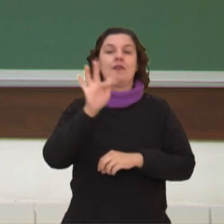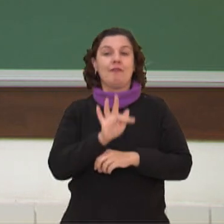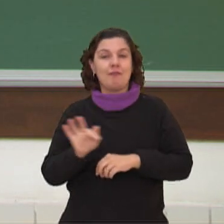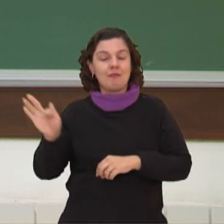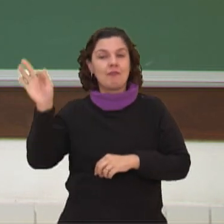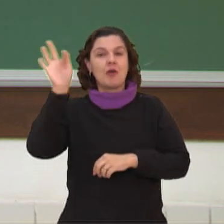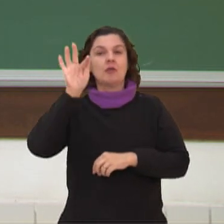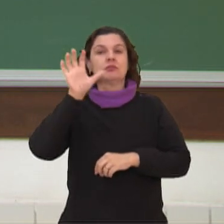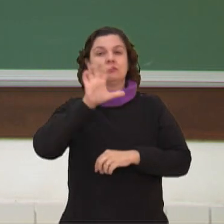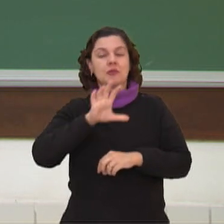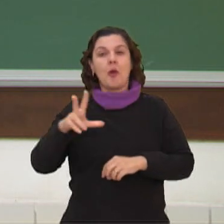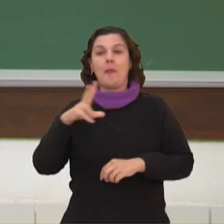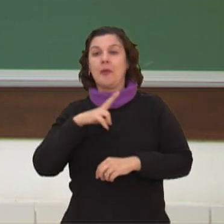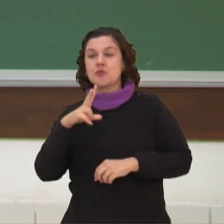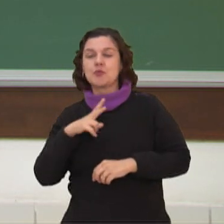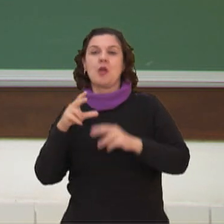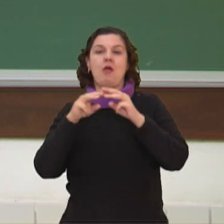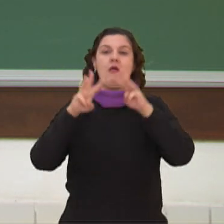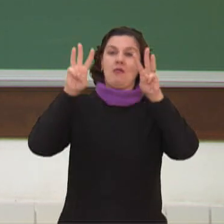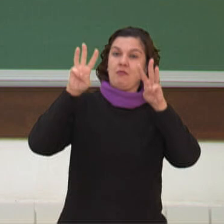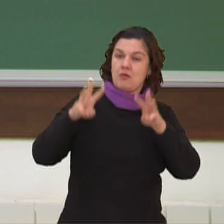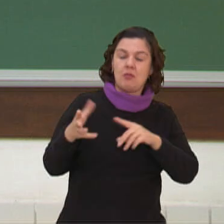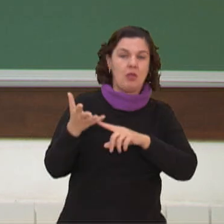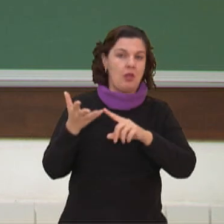federal, particulares e assim por diante.